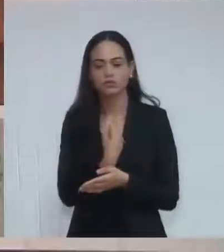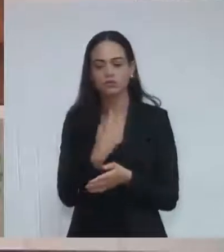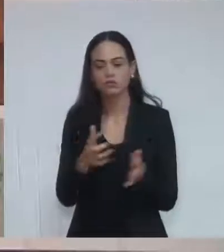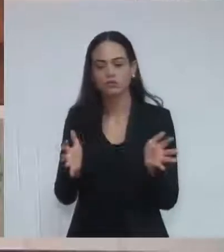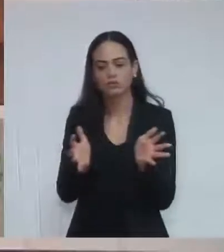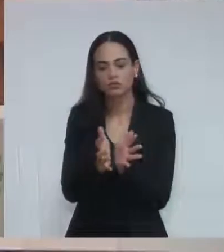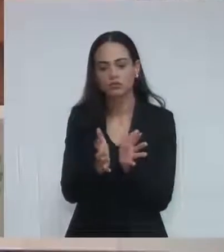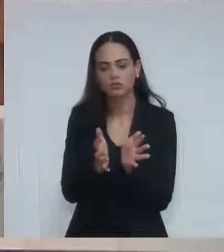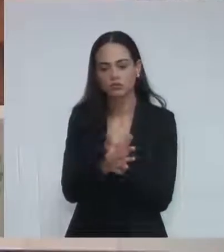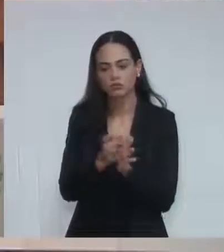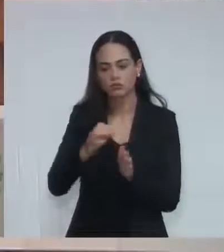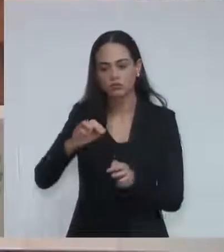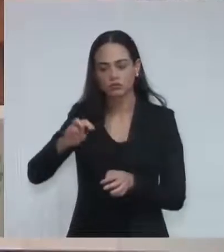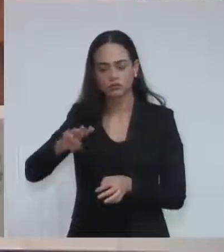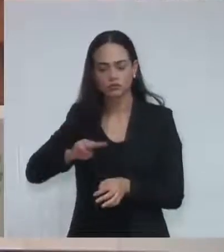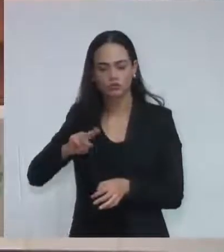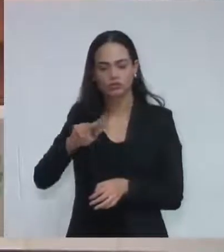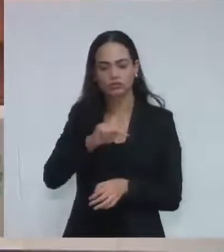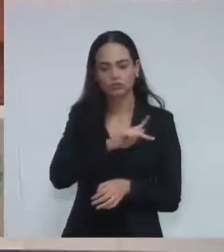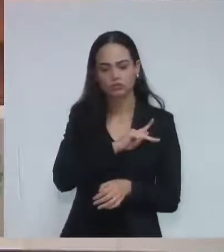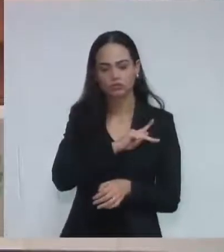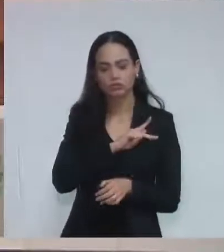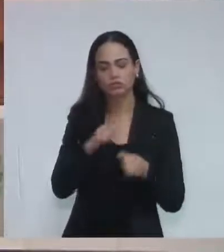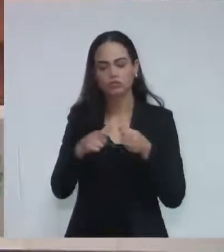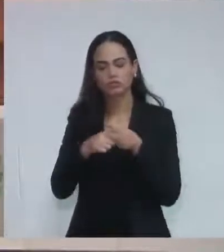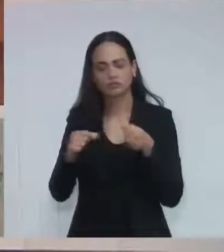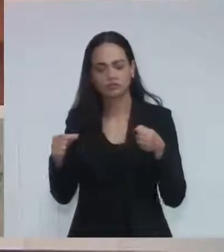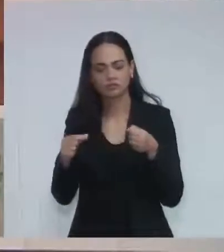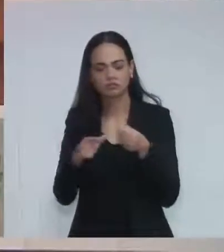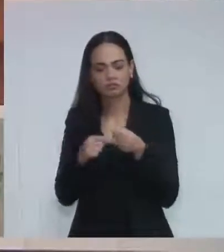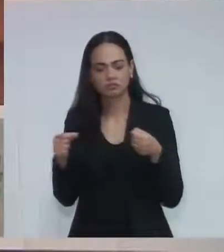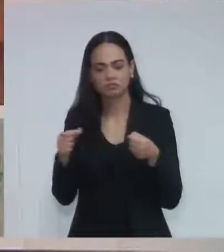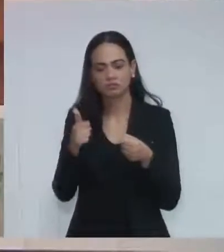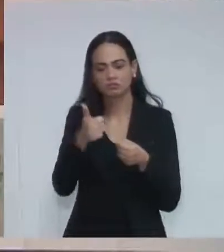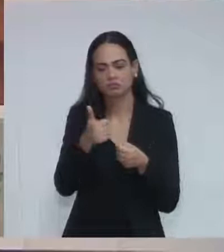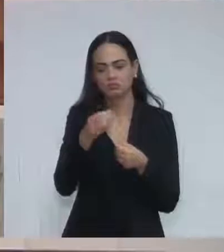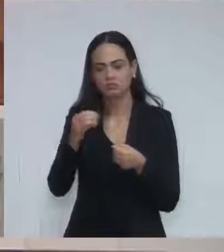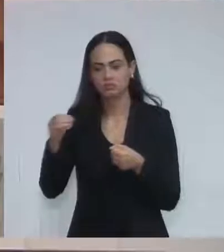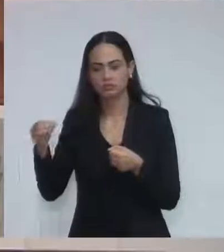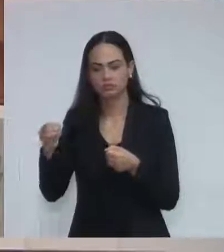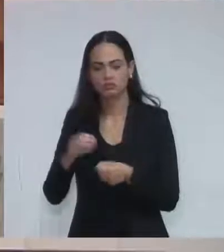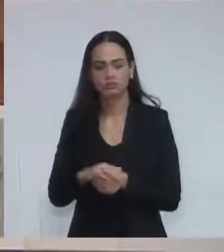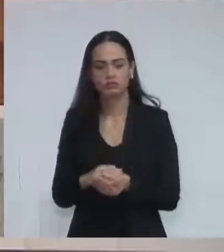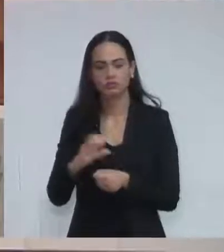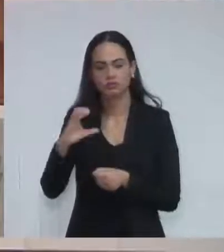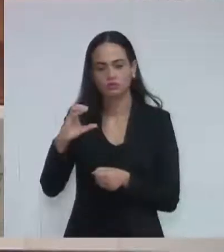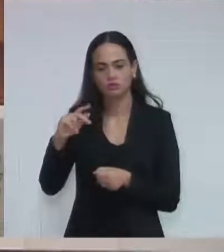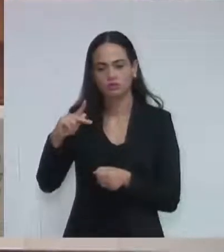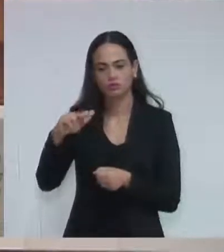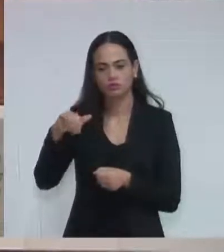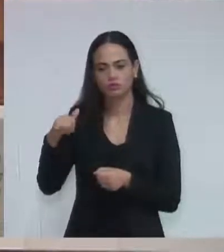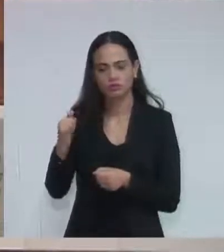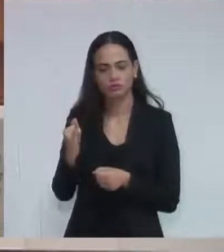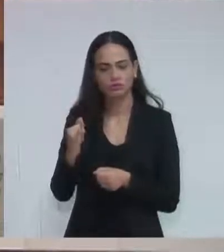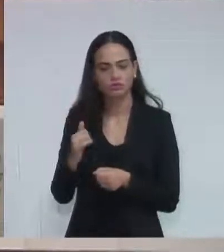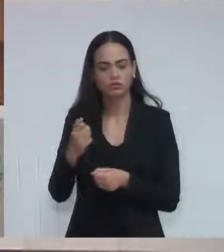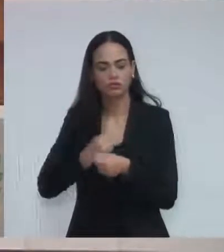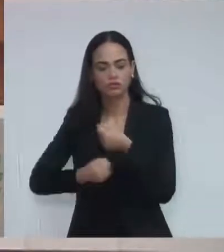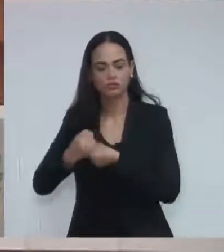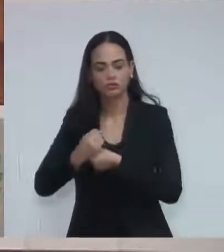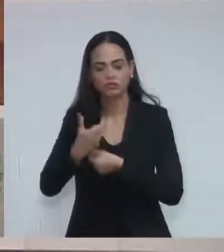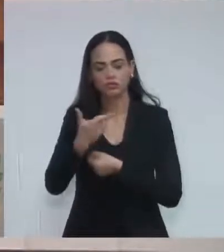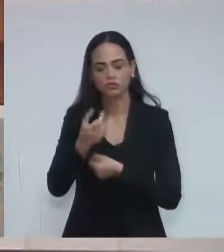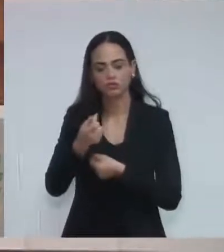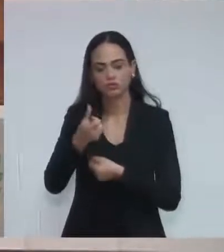Ministério Público, nos termos do artigo 100 do ato normativo CPJ 484/2006. Vinhedo 23 de